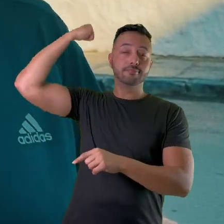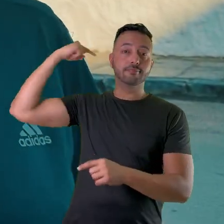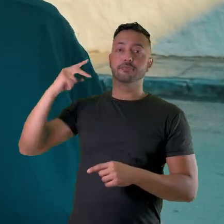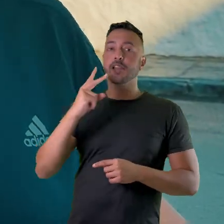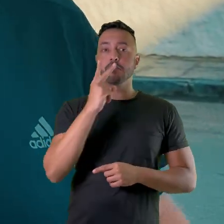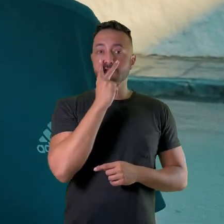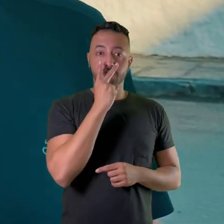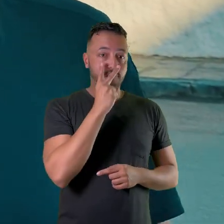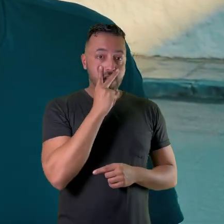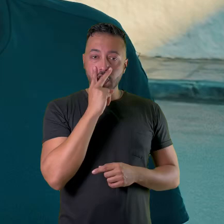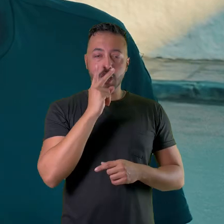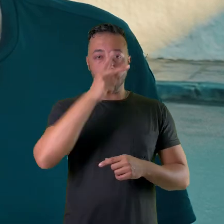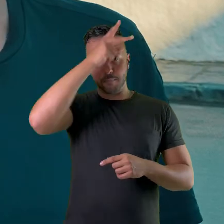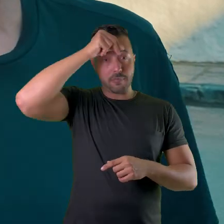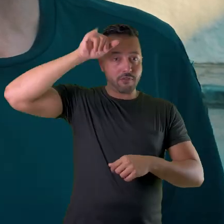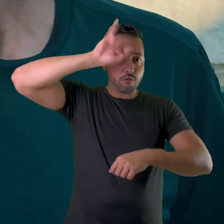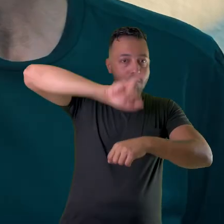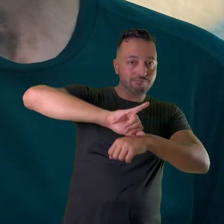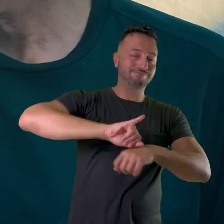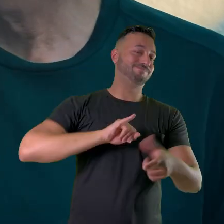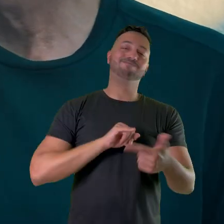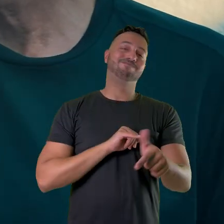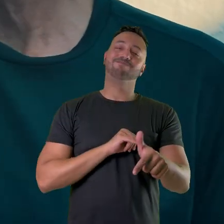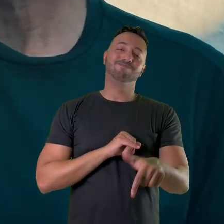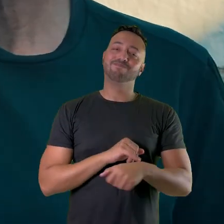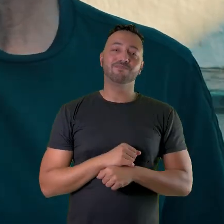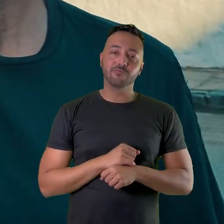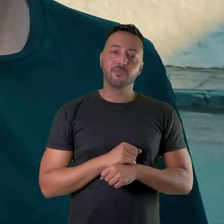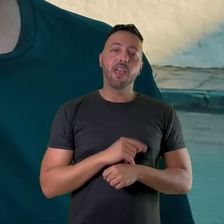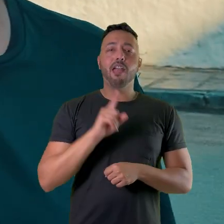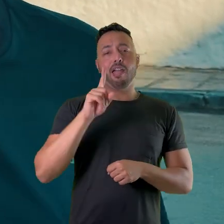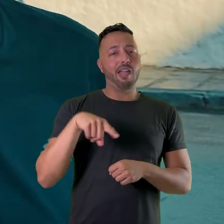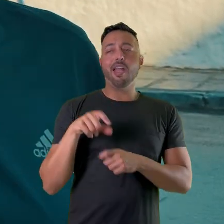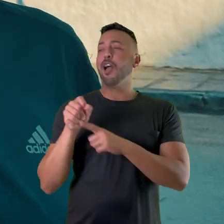Vitória não tinha sede de prefeitura. A prefeitura vivia